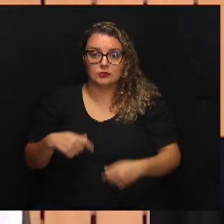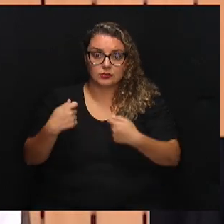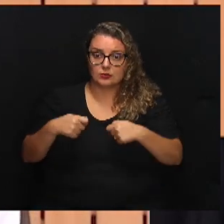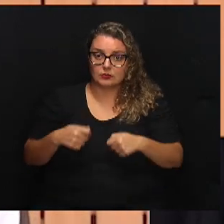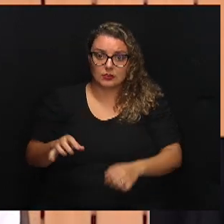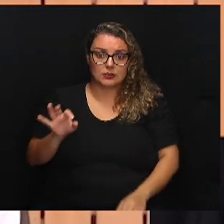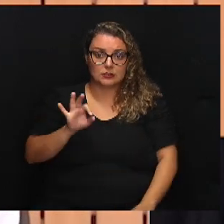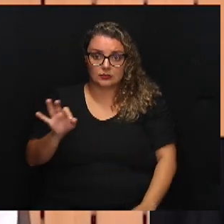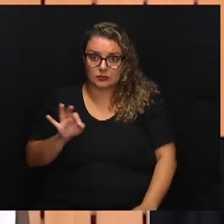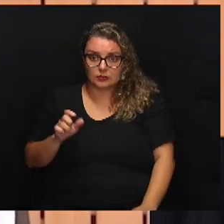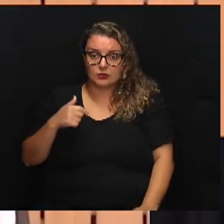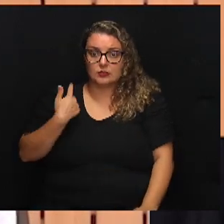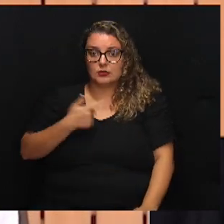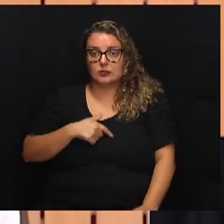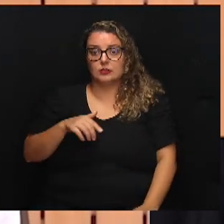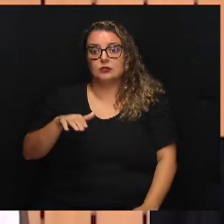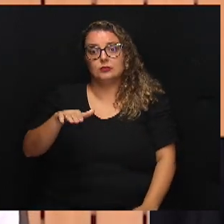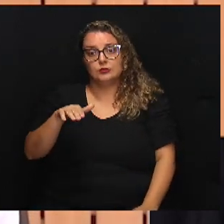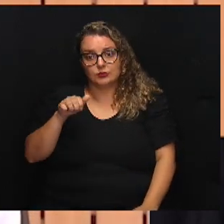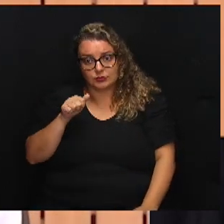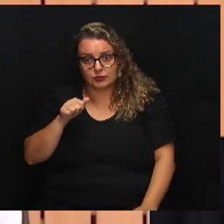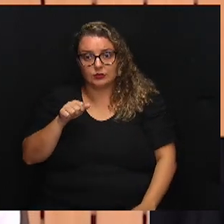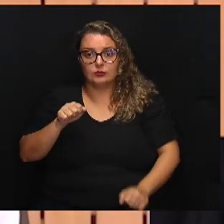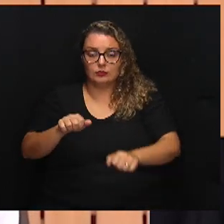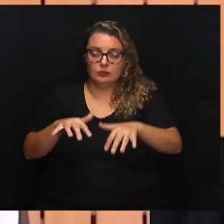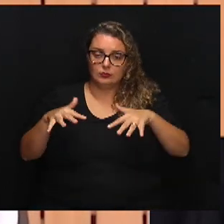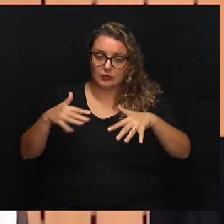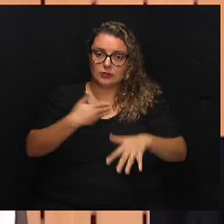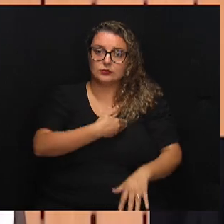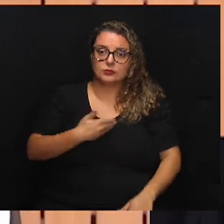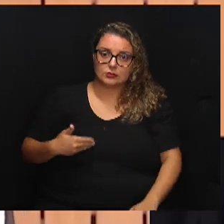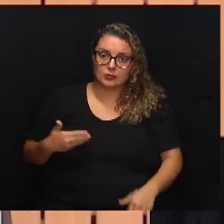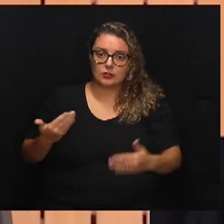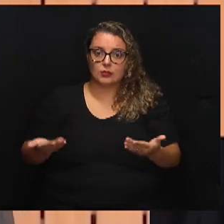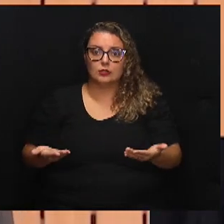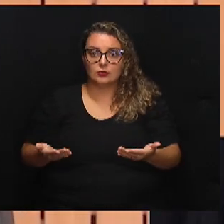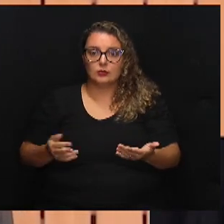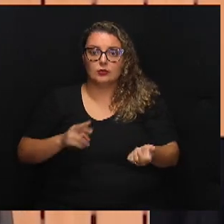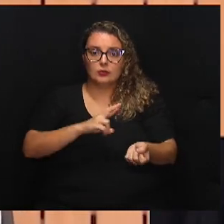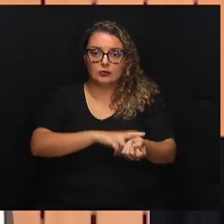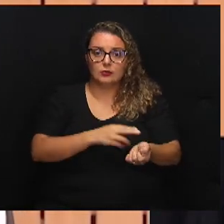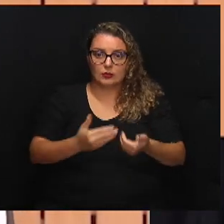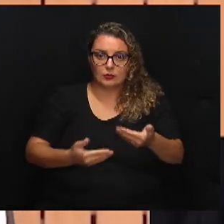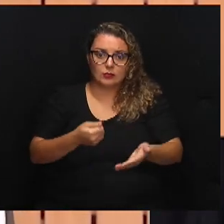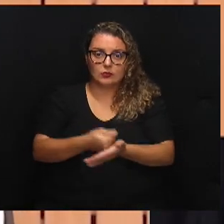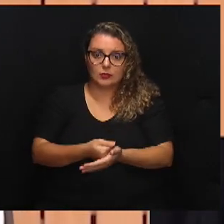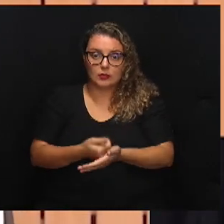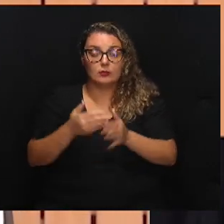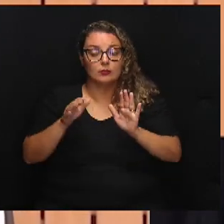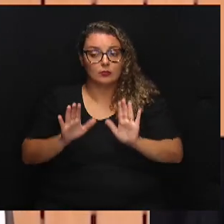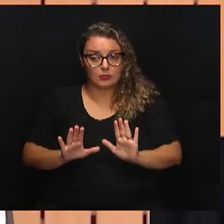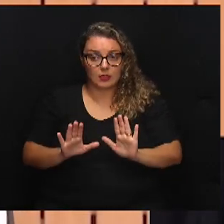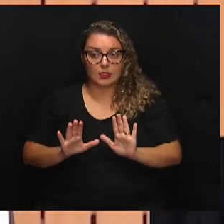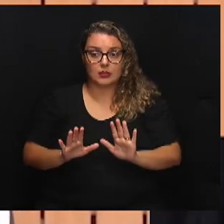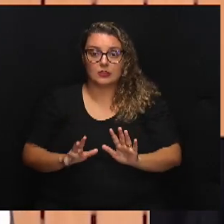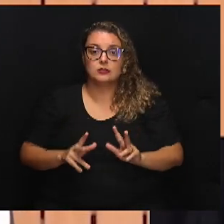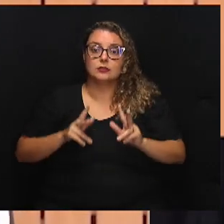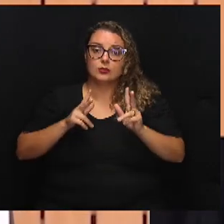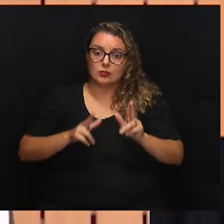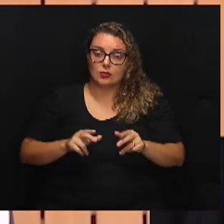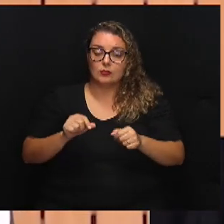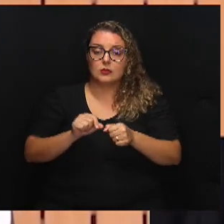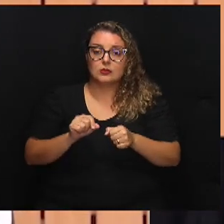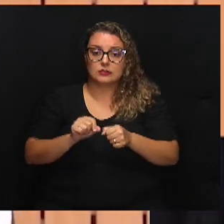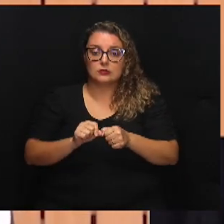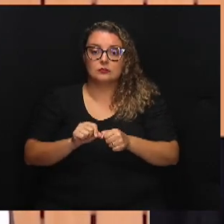nenhuma da gente convocar uma audiência pública dentro do rito obrigatório. Mas assim o fizemos